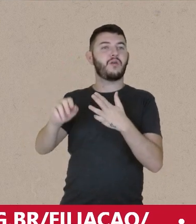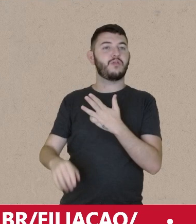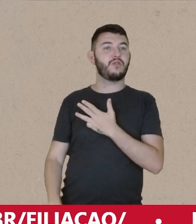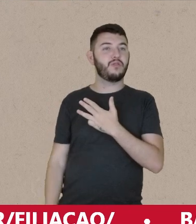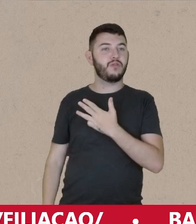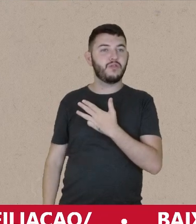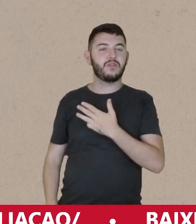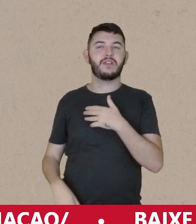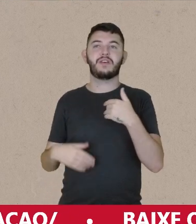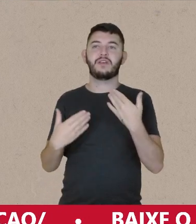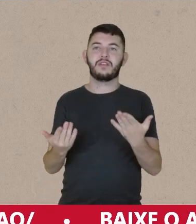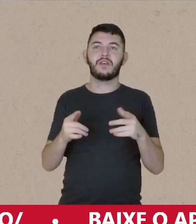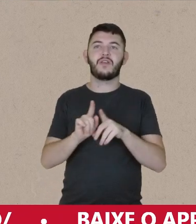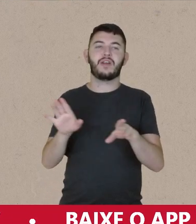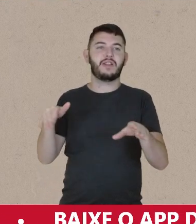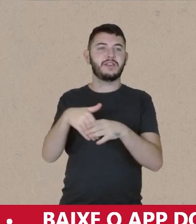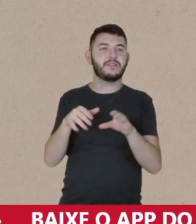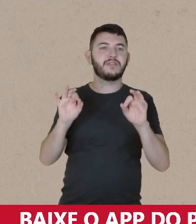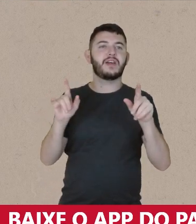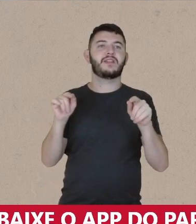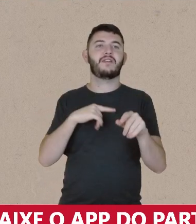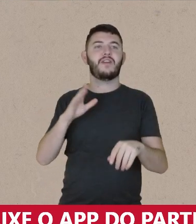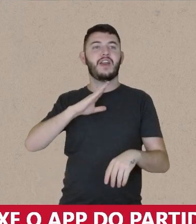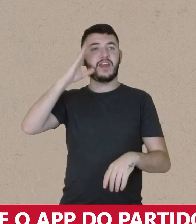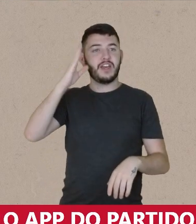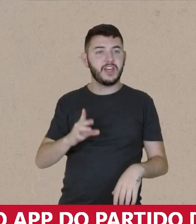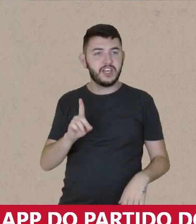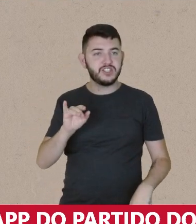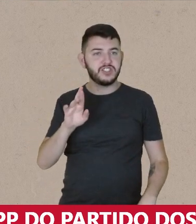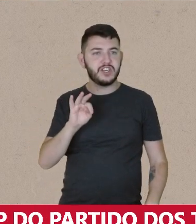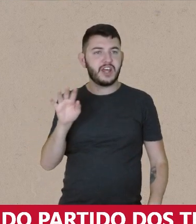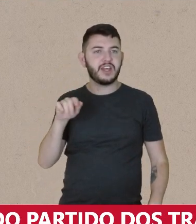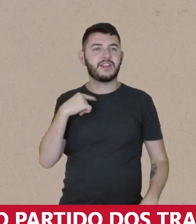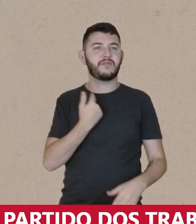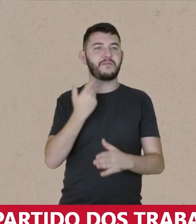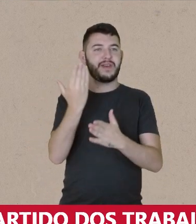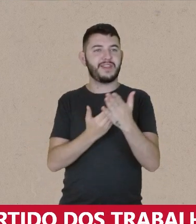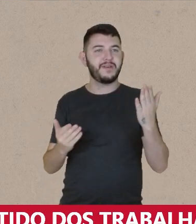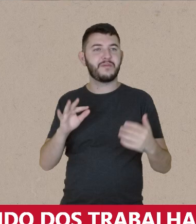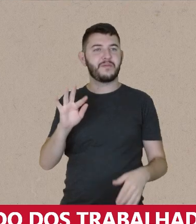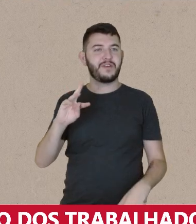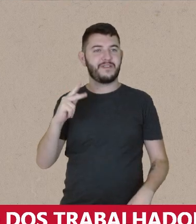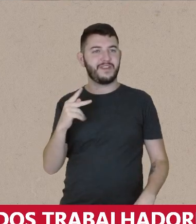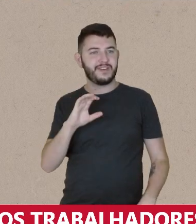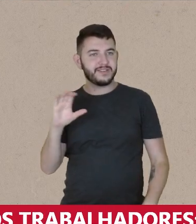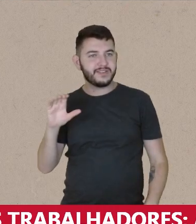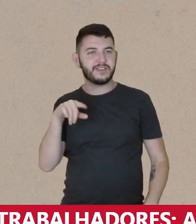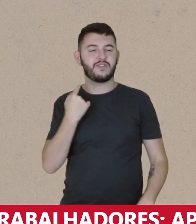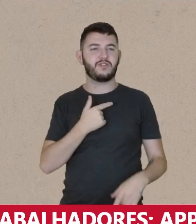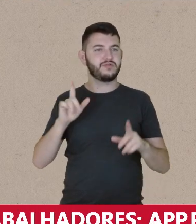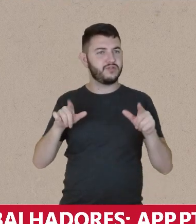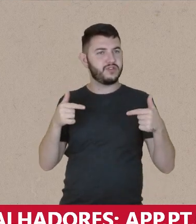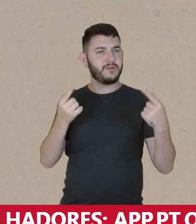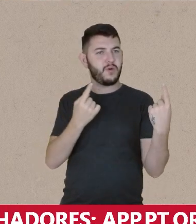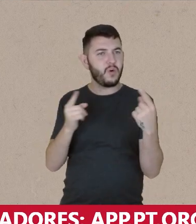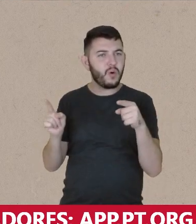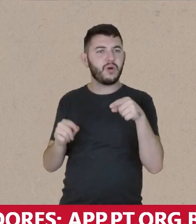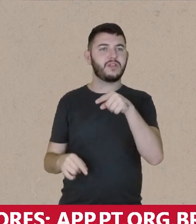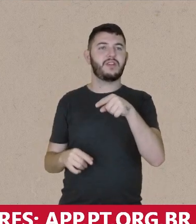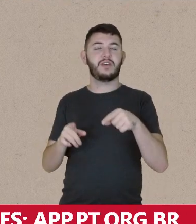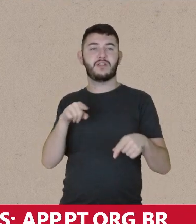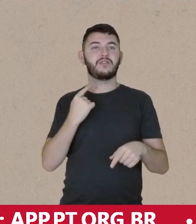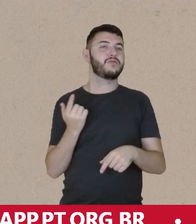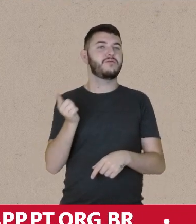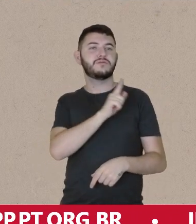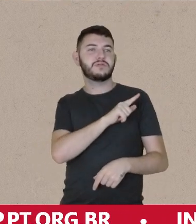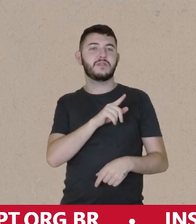as diretas, a Constituinte Popular, perdemos com Fernando Henrique, mas lutamos contra ele e 4 governos nossos. Quem votou em nós?